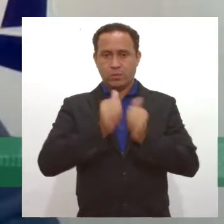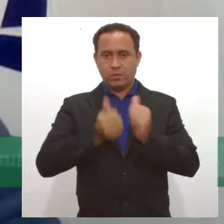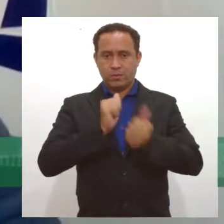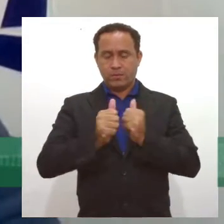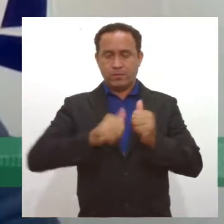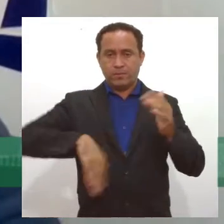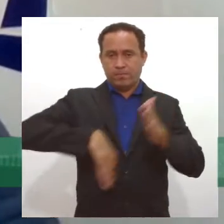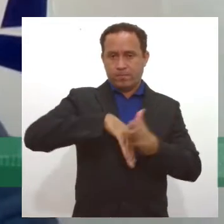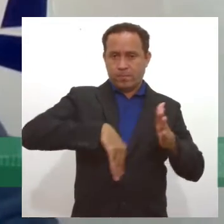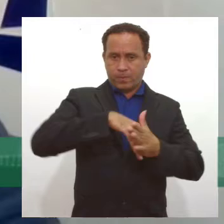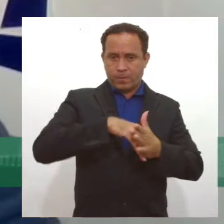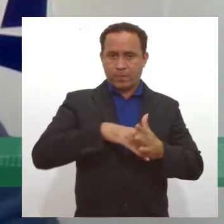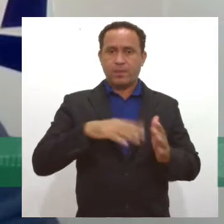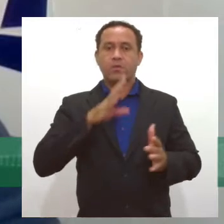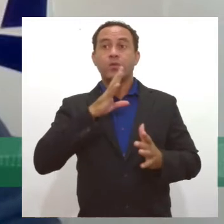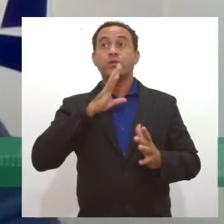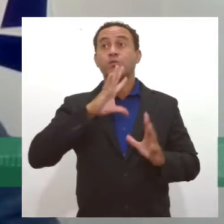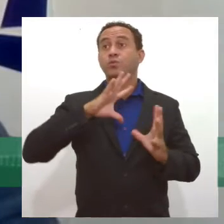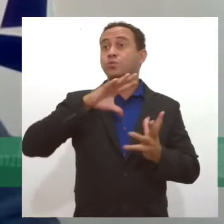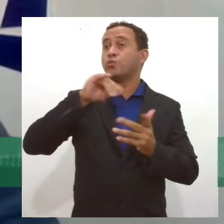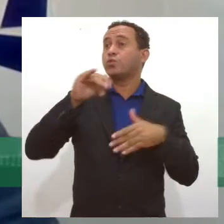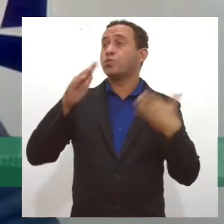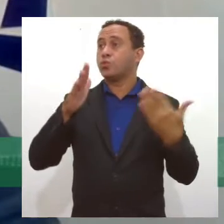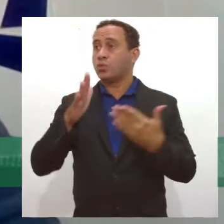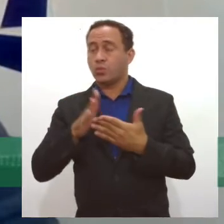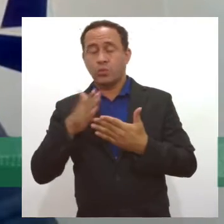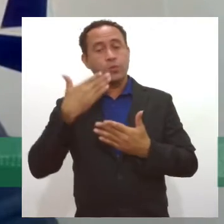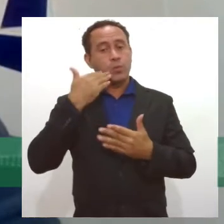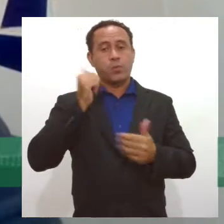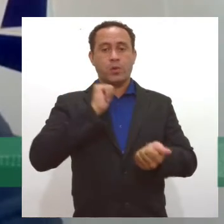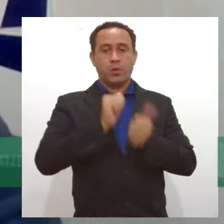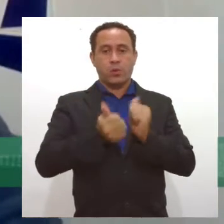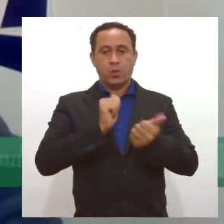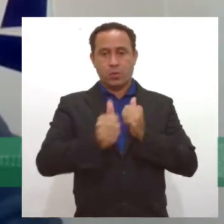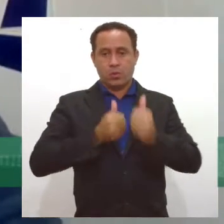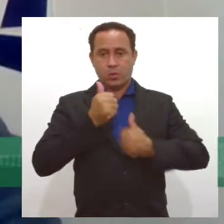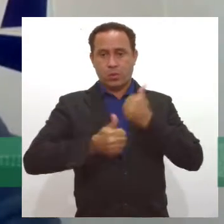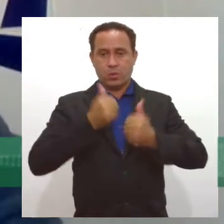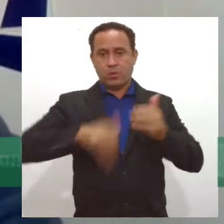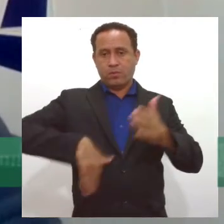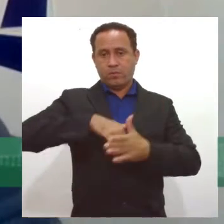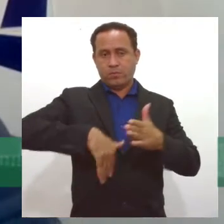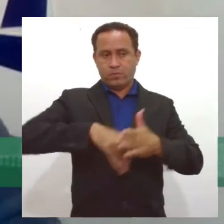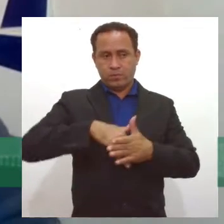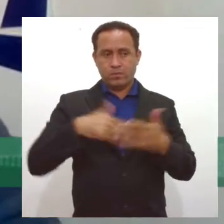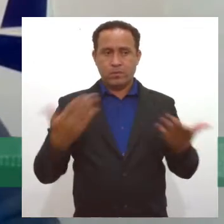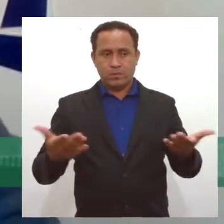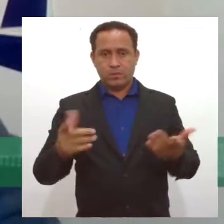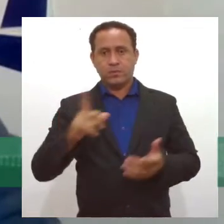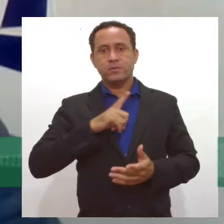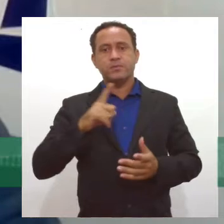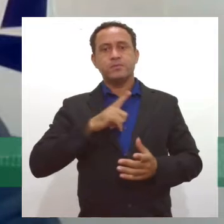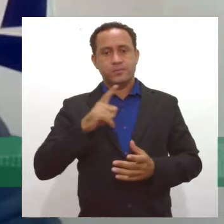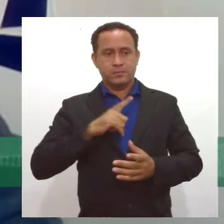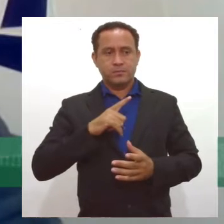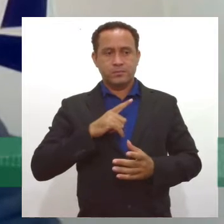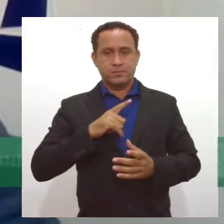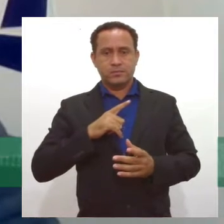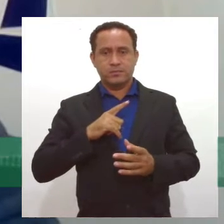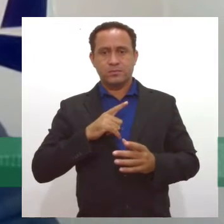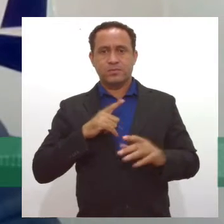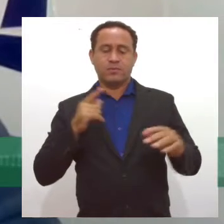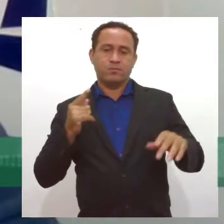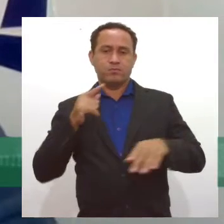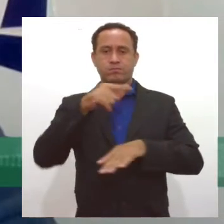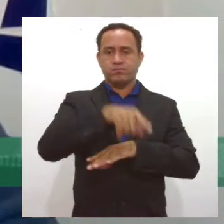é reconhecido mundialmente pela sua performance no esporte, e tem um, sei lá, teria um pênalti, né,